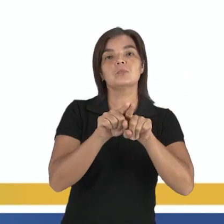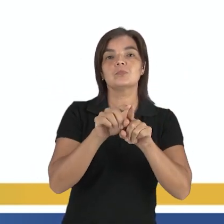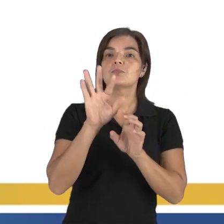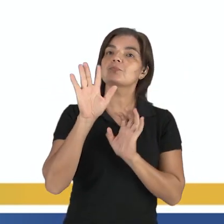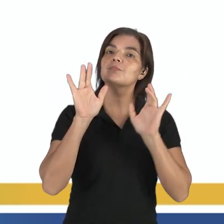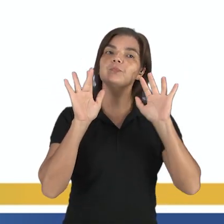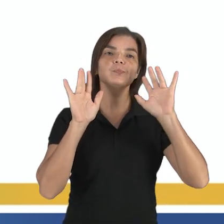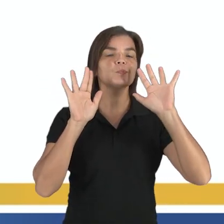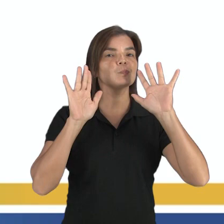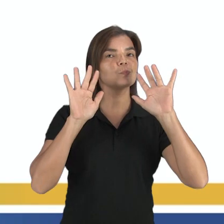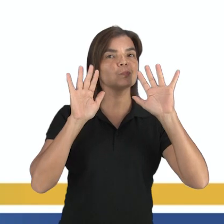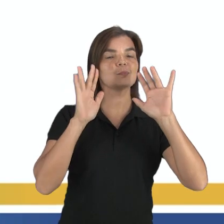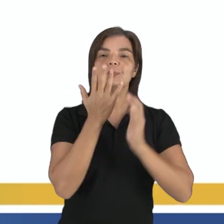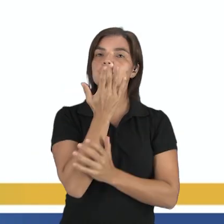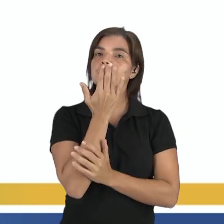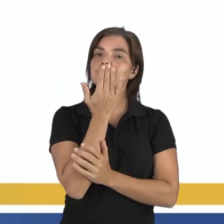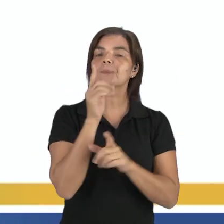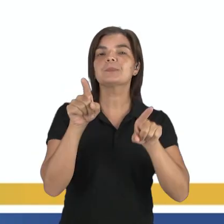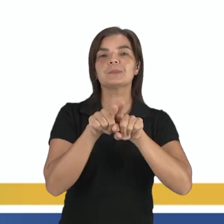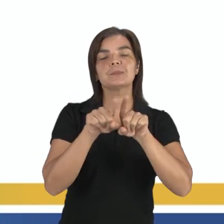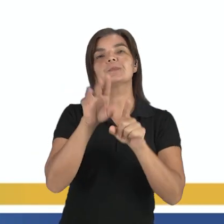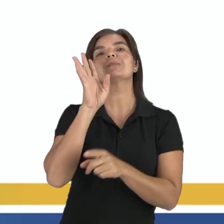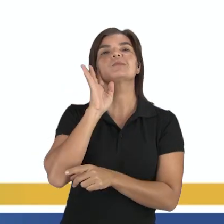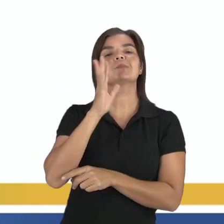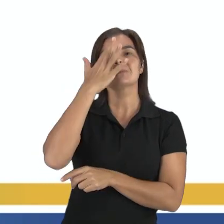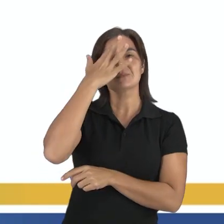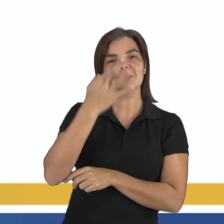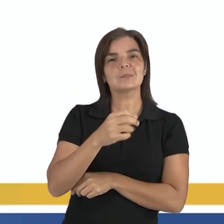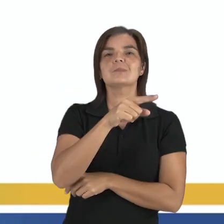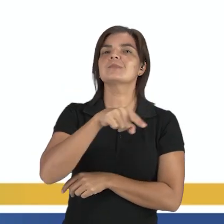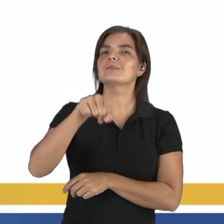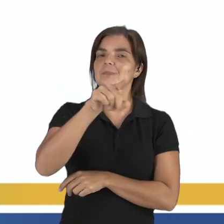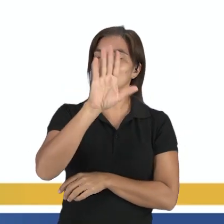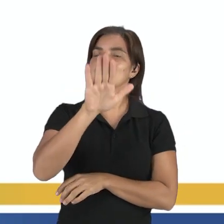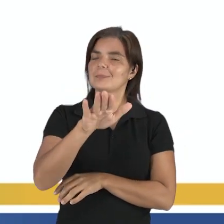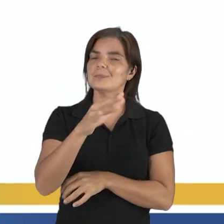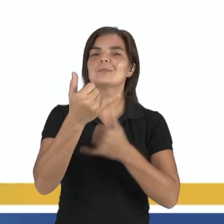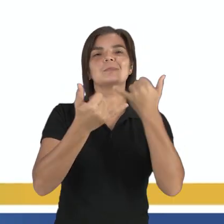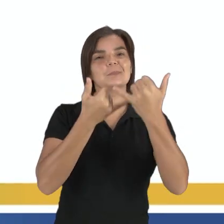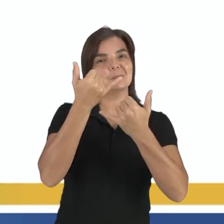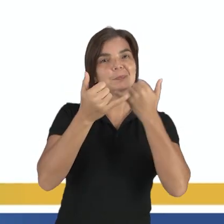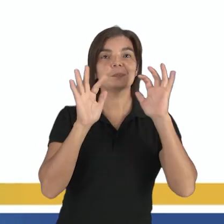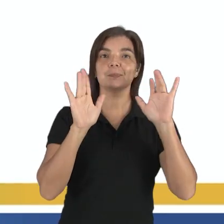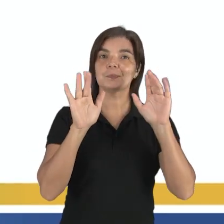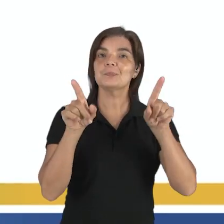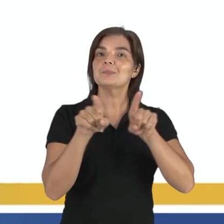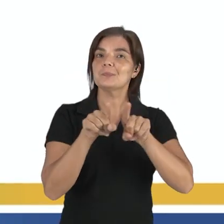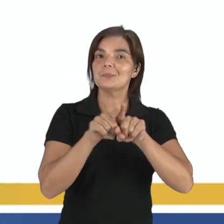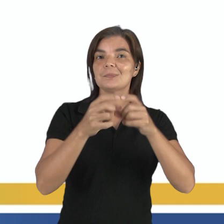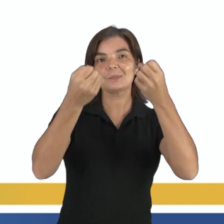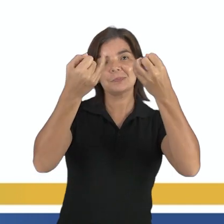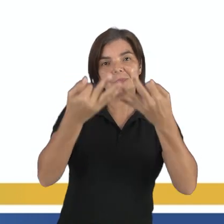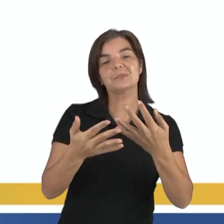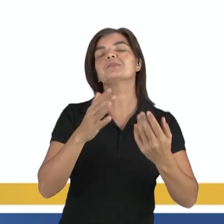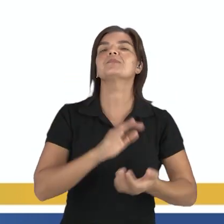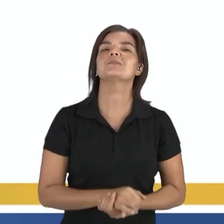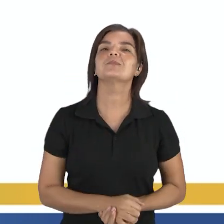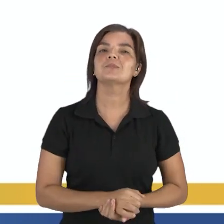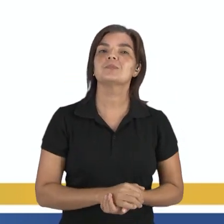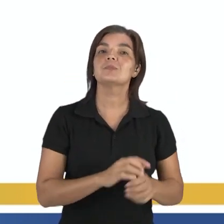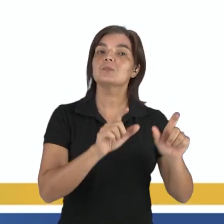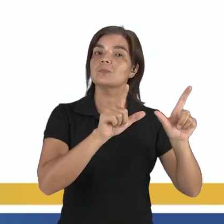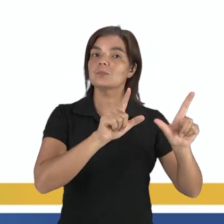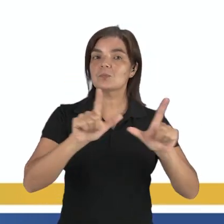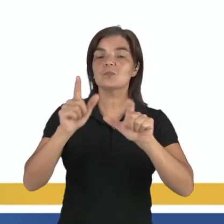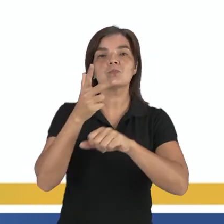os dedoches, bem coloridos, bem legais. Eu tenho certeza que você já brincou de dedoche e até contou uma história. E eu